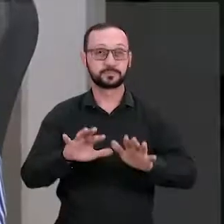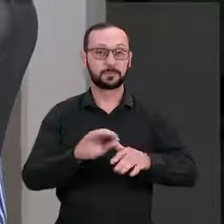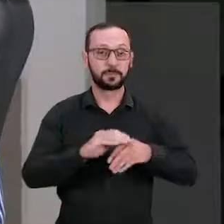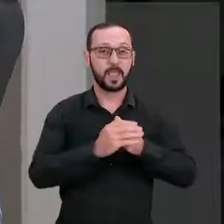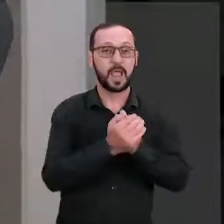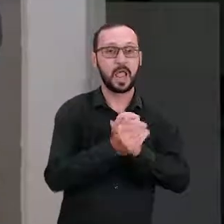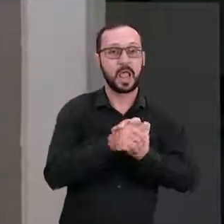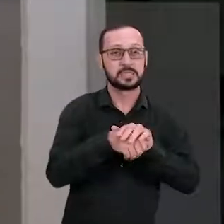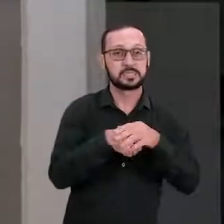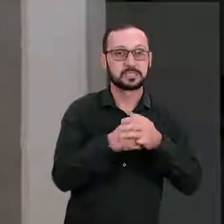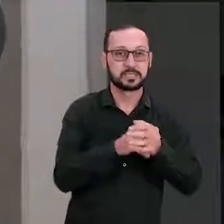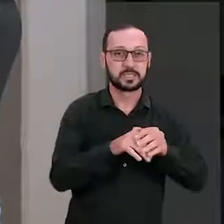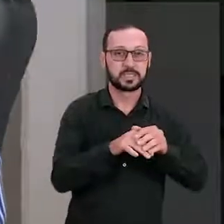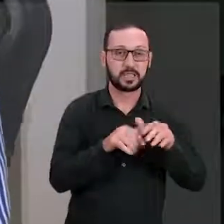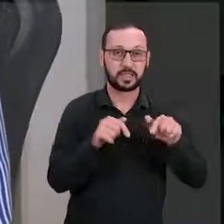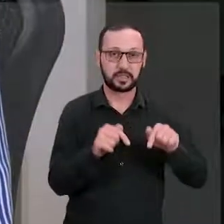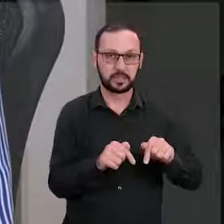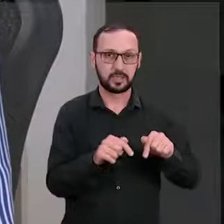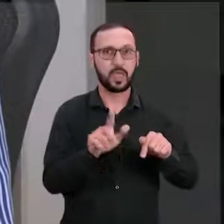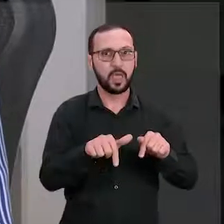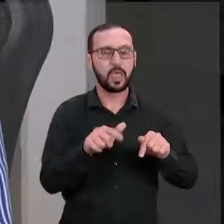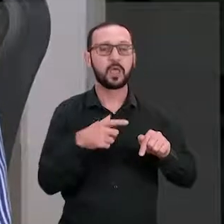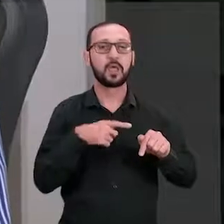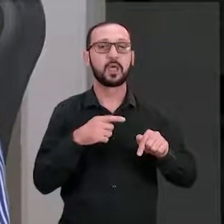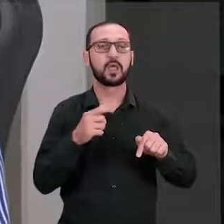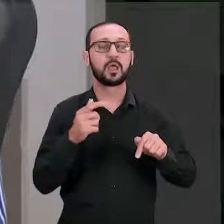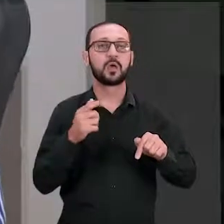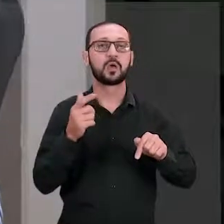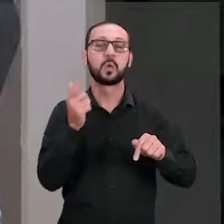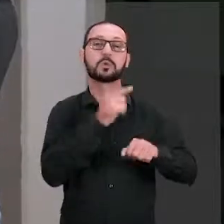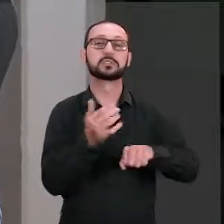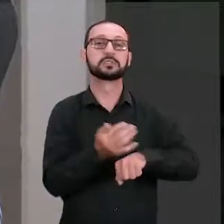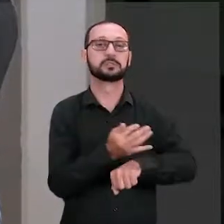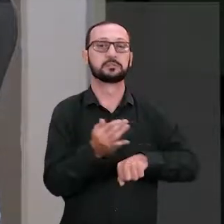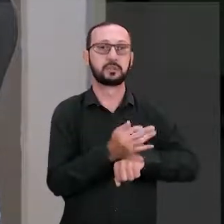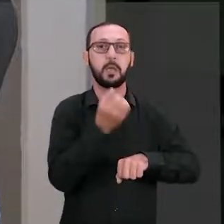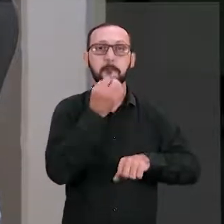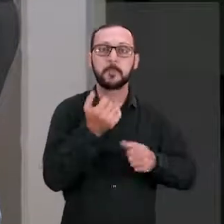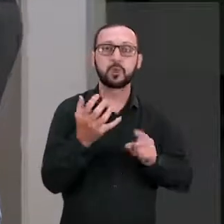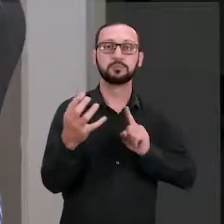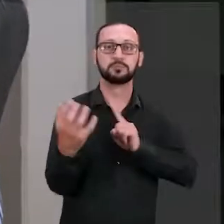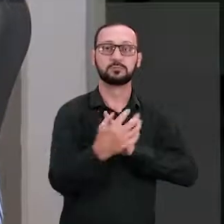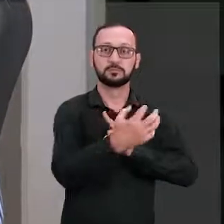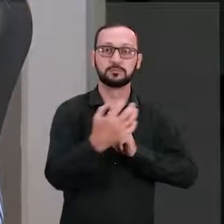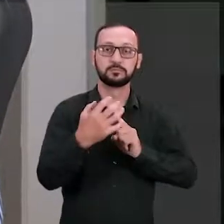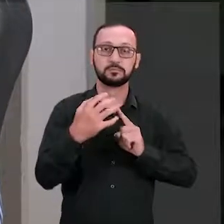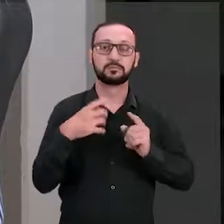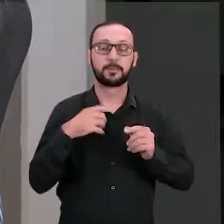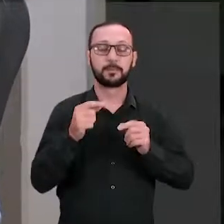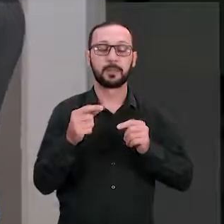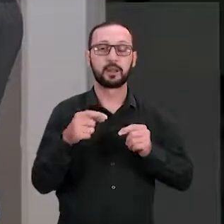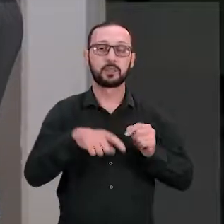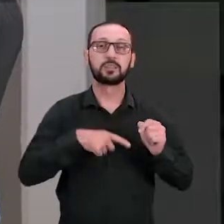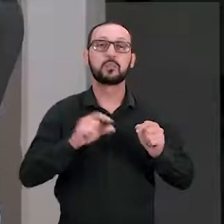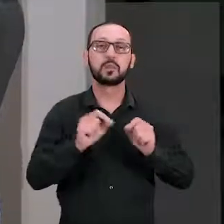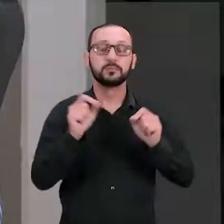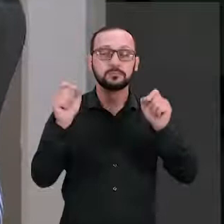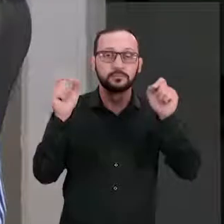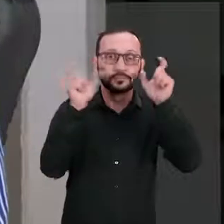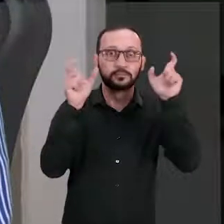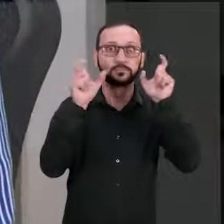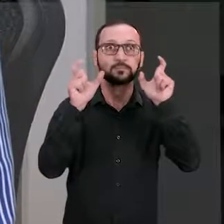A ansiedade, até certo ponto, num limite suportável, é bom para a pessoa, que faz ela ficar mais